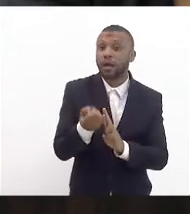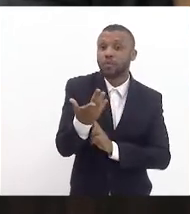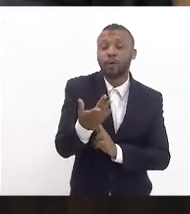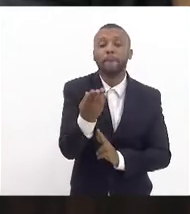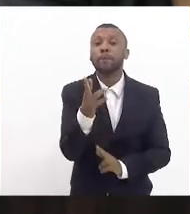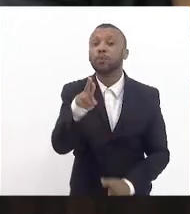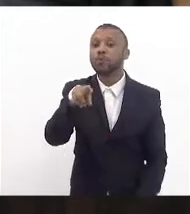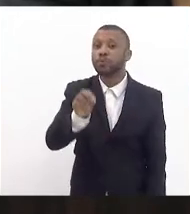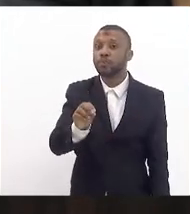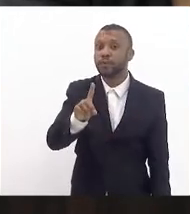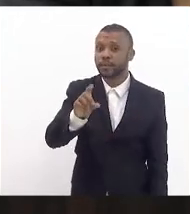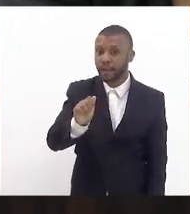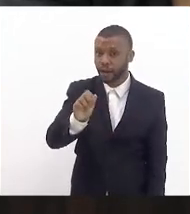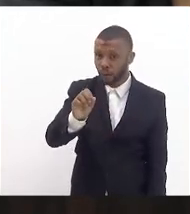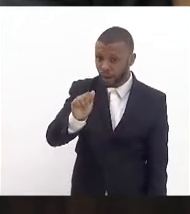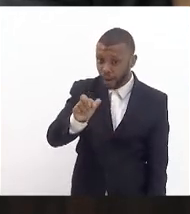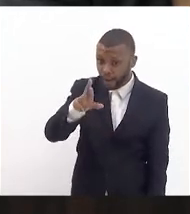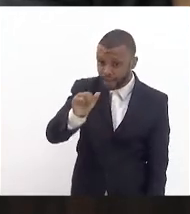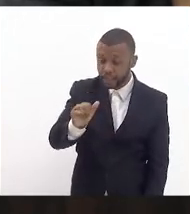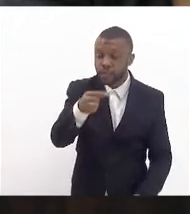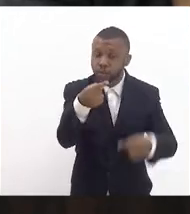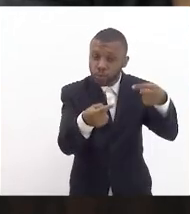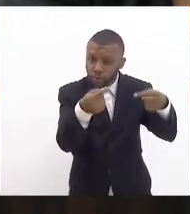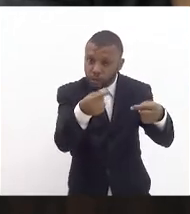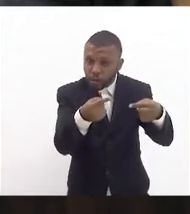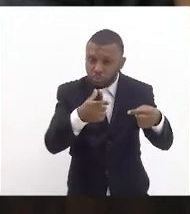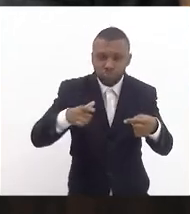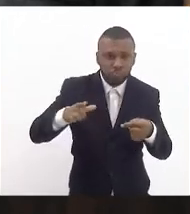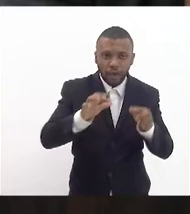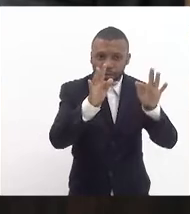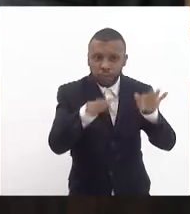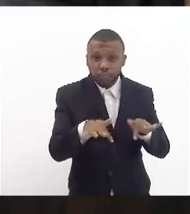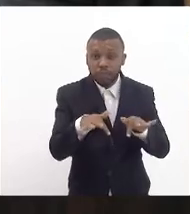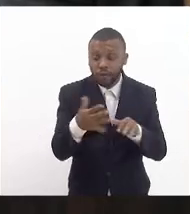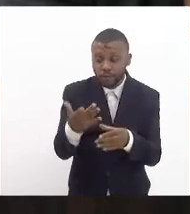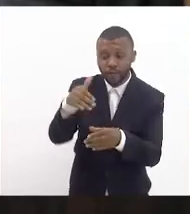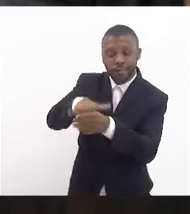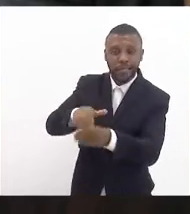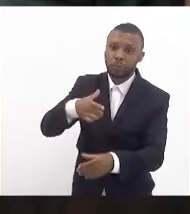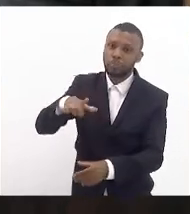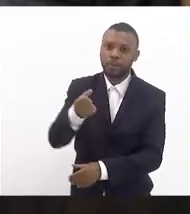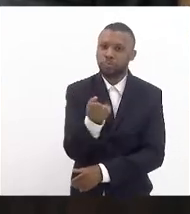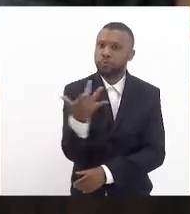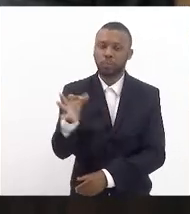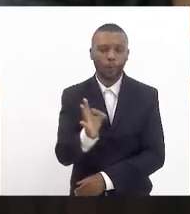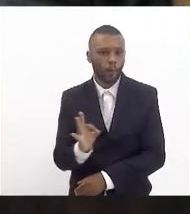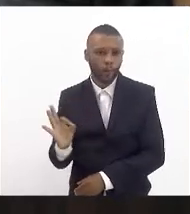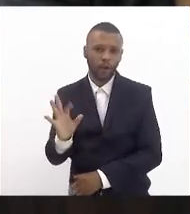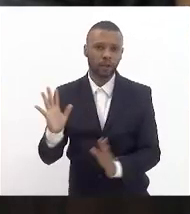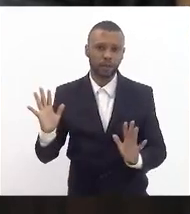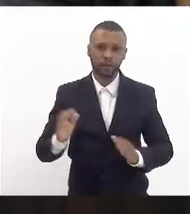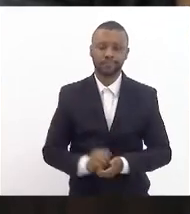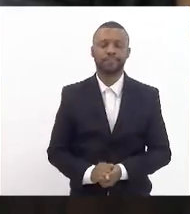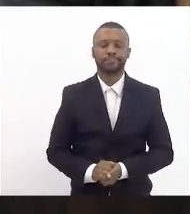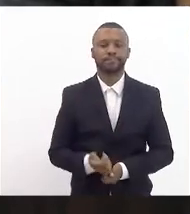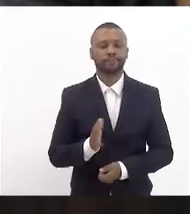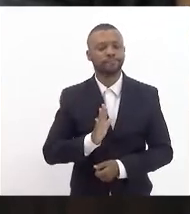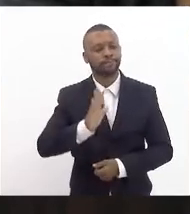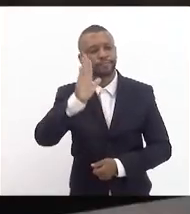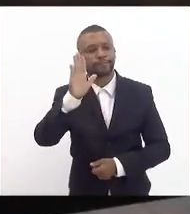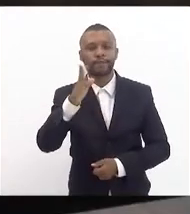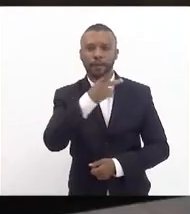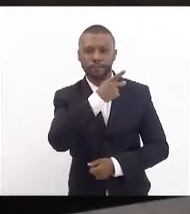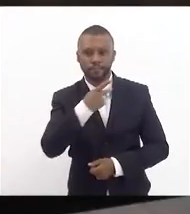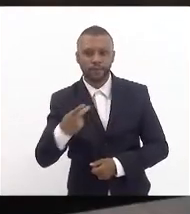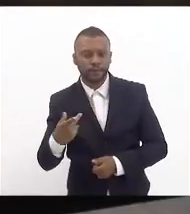Em discussão, não havendo que queira discutir, encerrada a discussão, não há quórum para deliberação. Senhor presidente, o